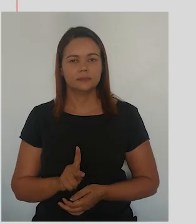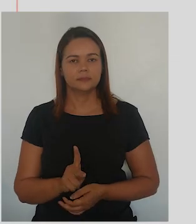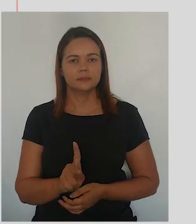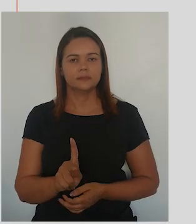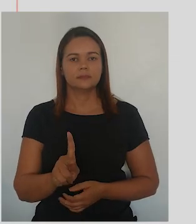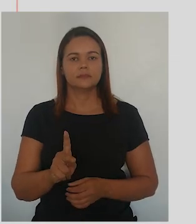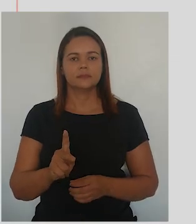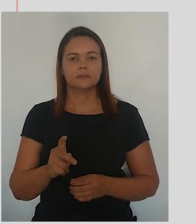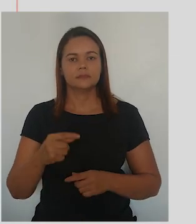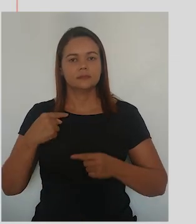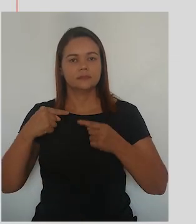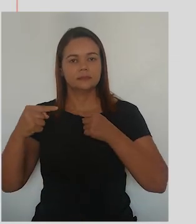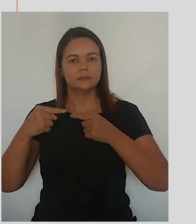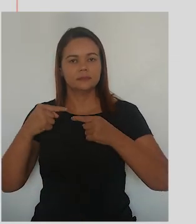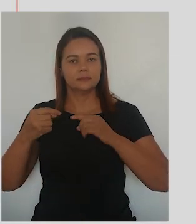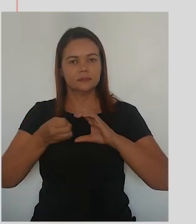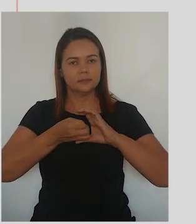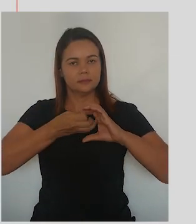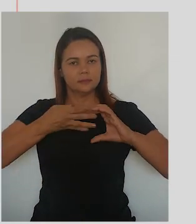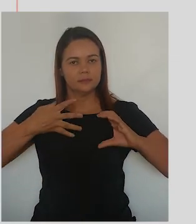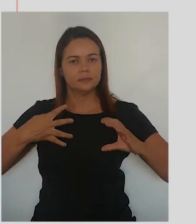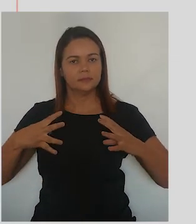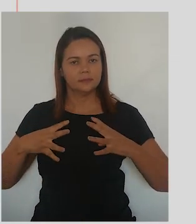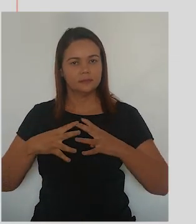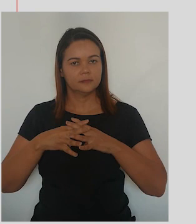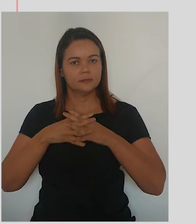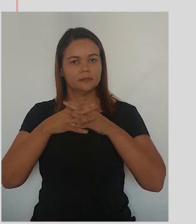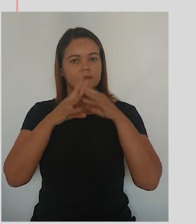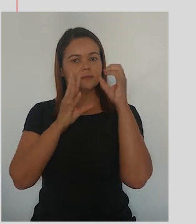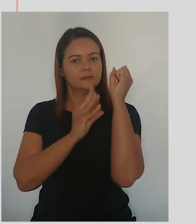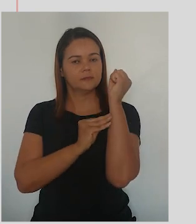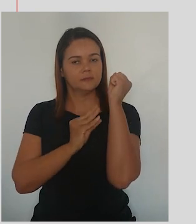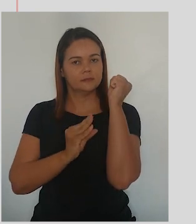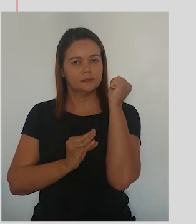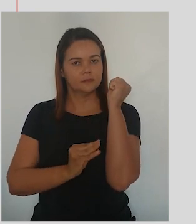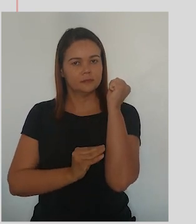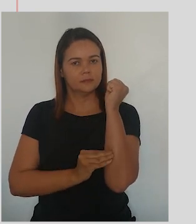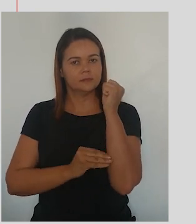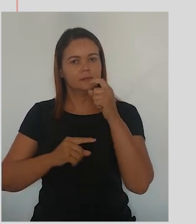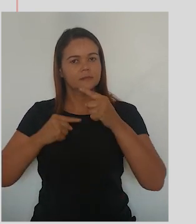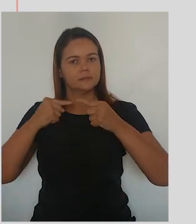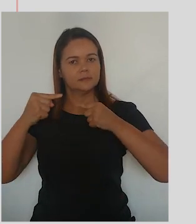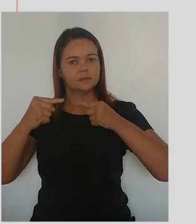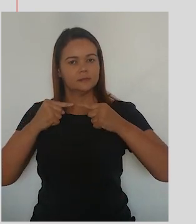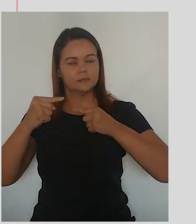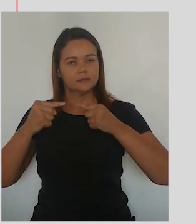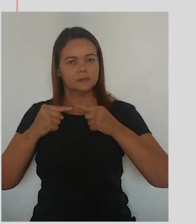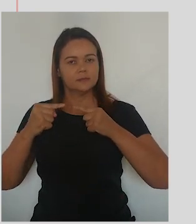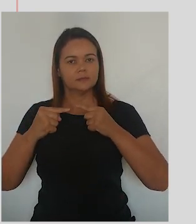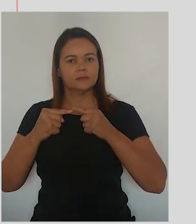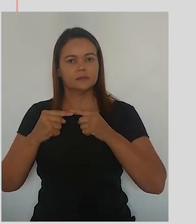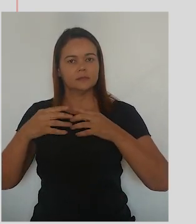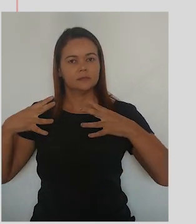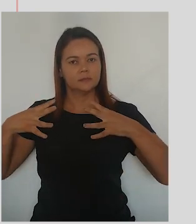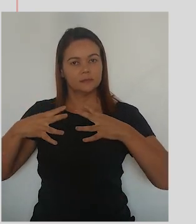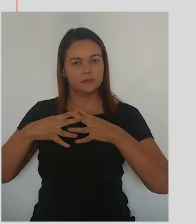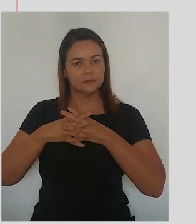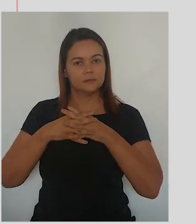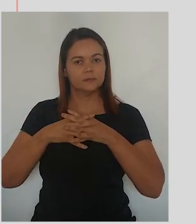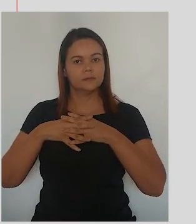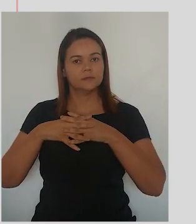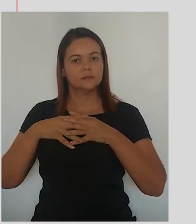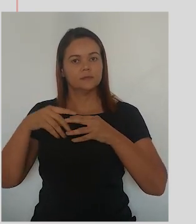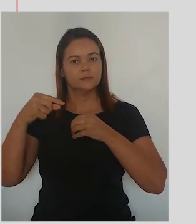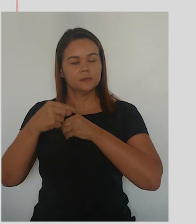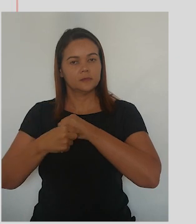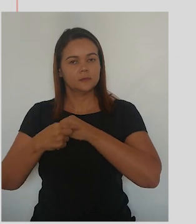Em continuidade à discussão das características do tecido muscular, discutiremos a respeito do tecido